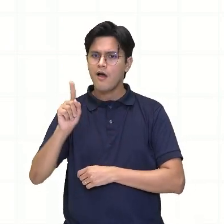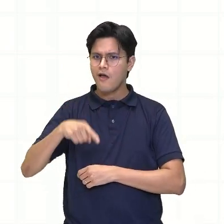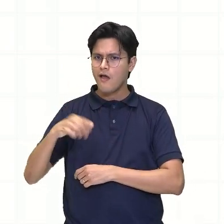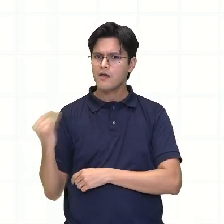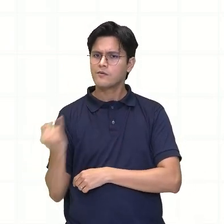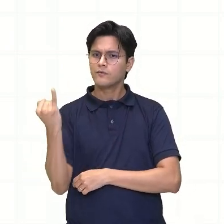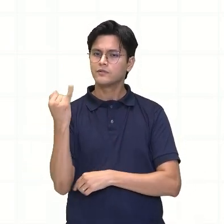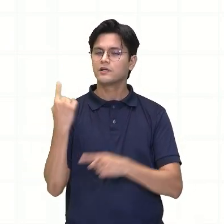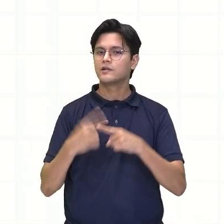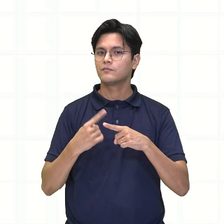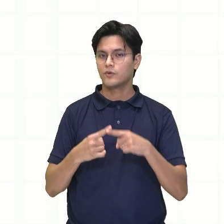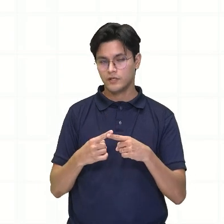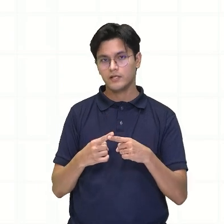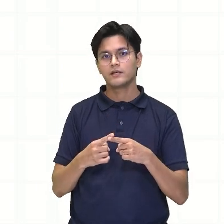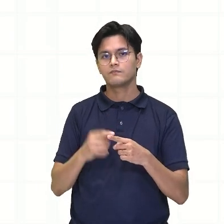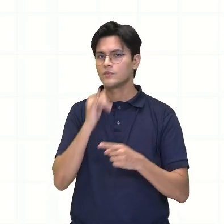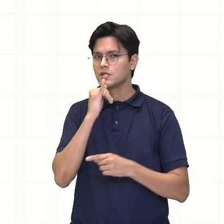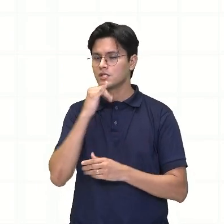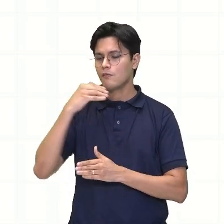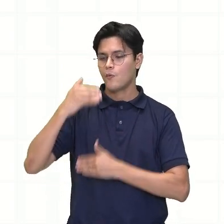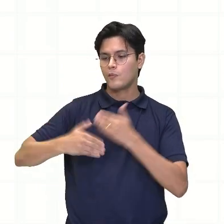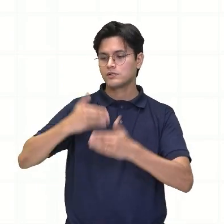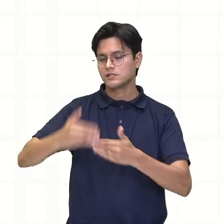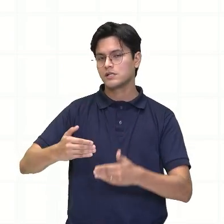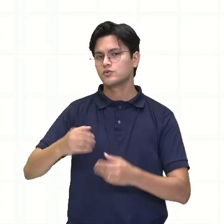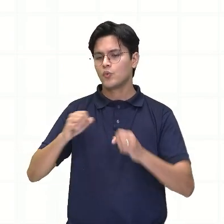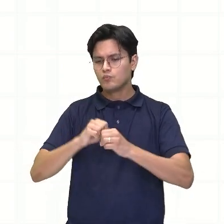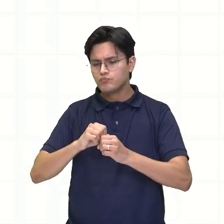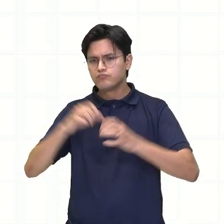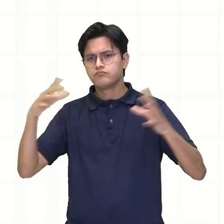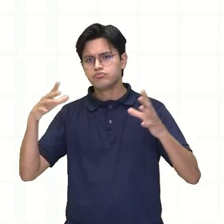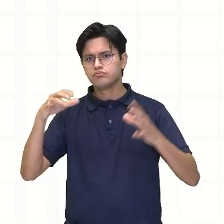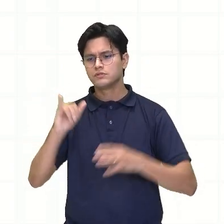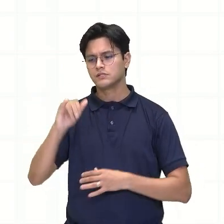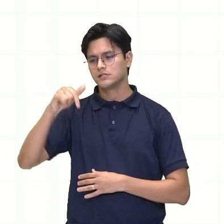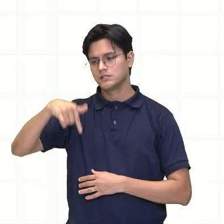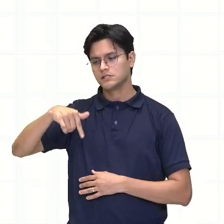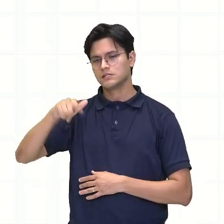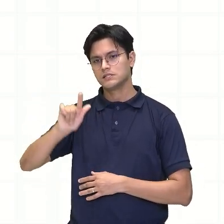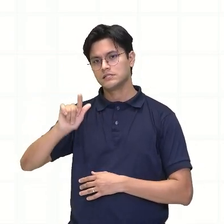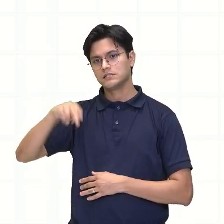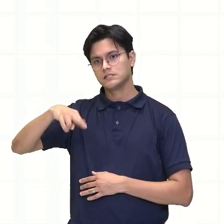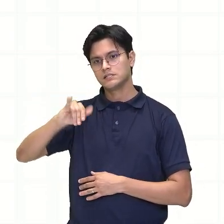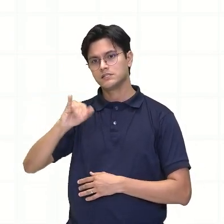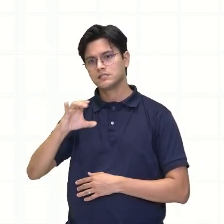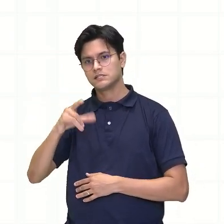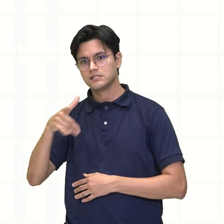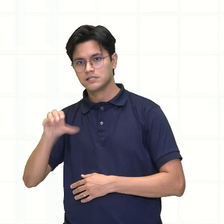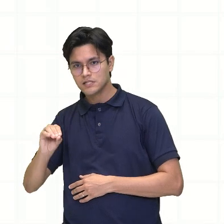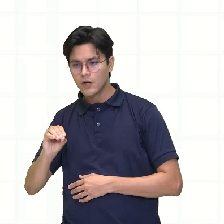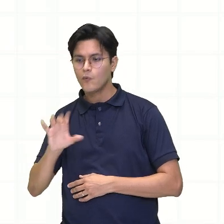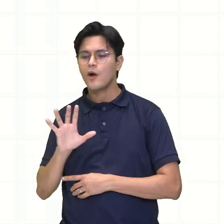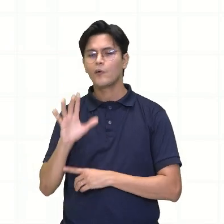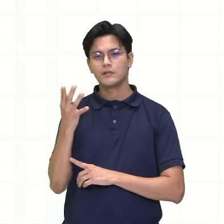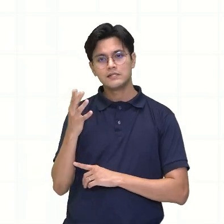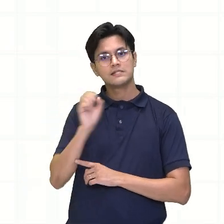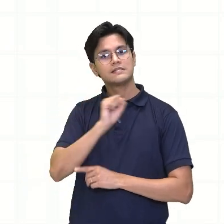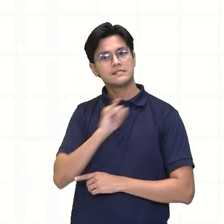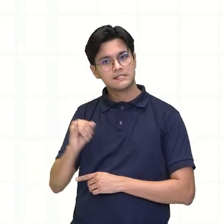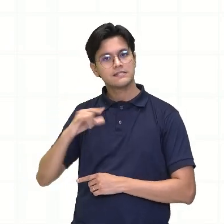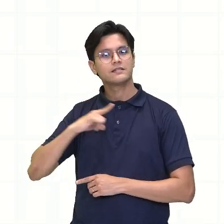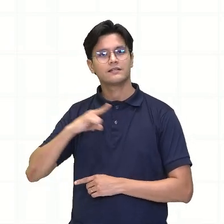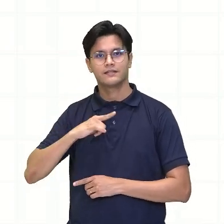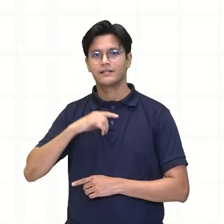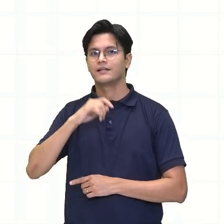acontecer aí a ignição, a explosão que precisa acontecer na presença de oxigênio, semelhante lá ao que a gente viu